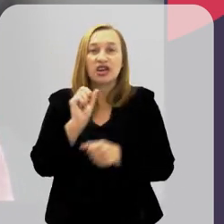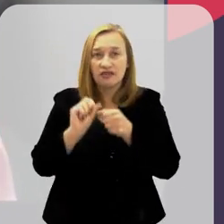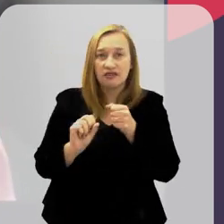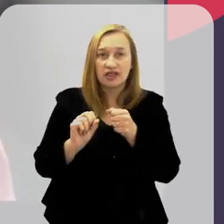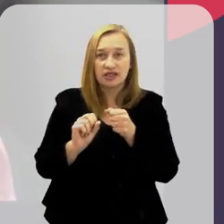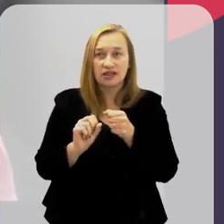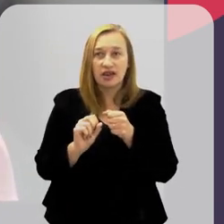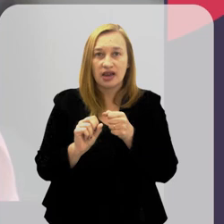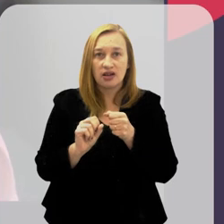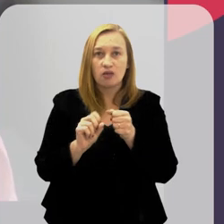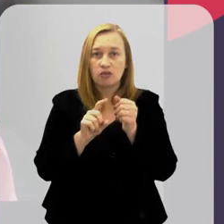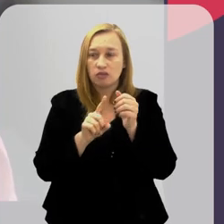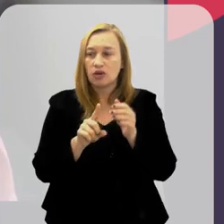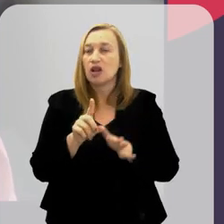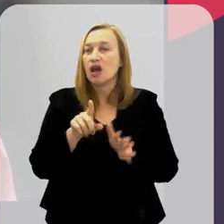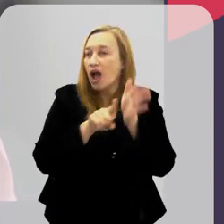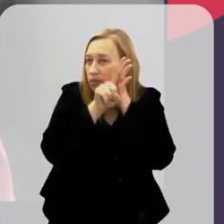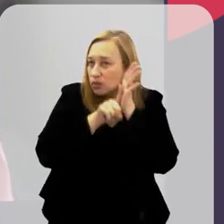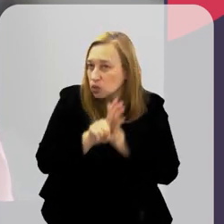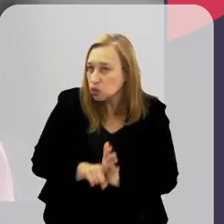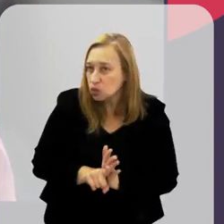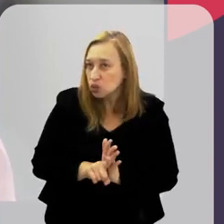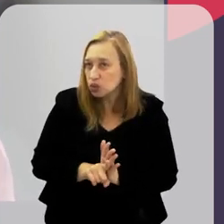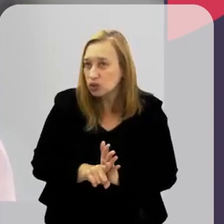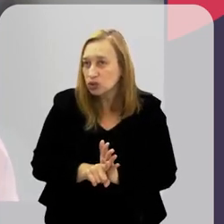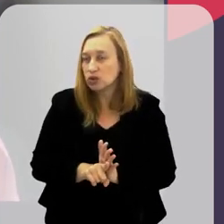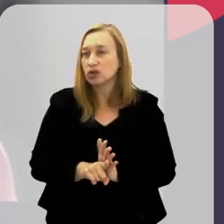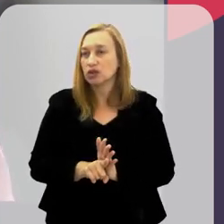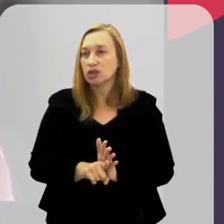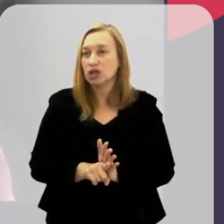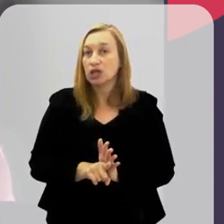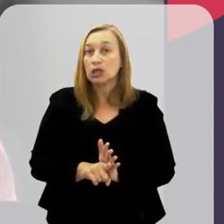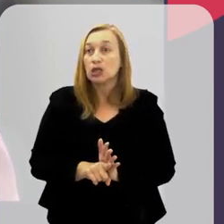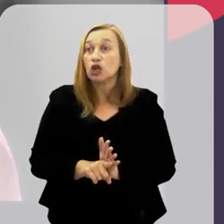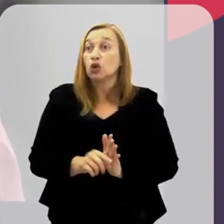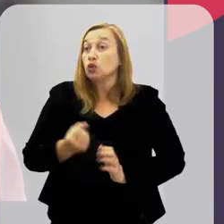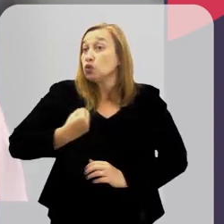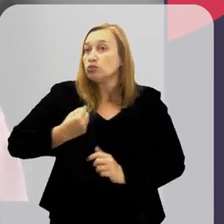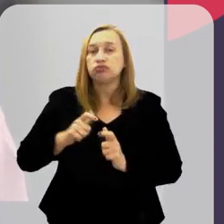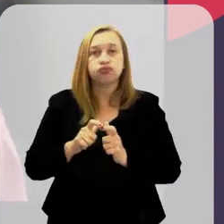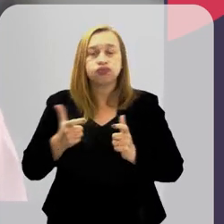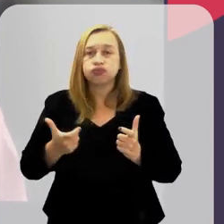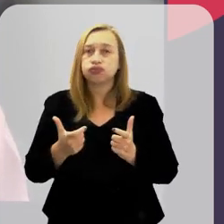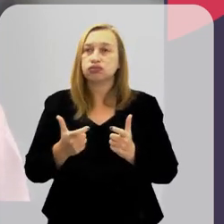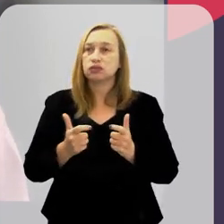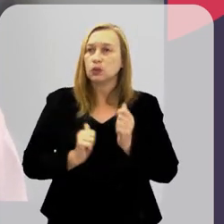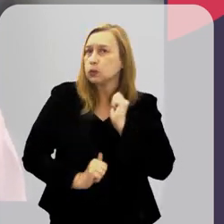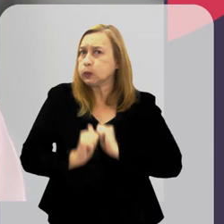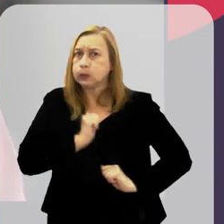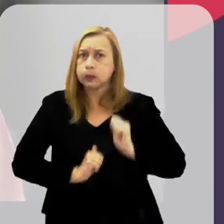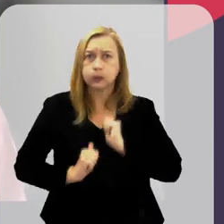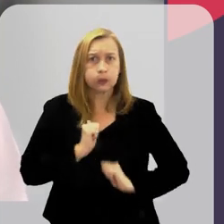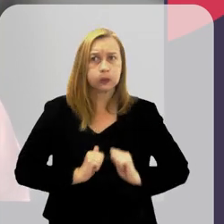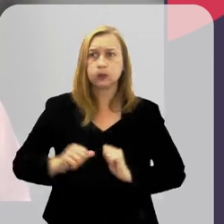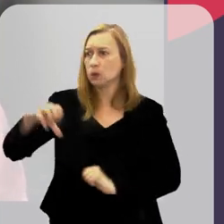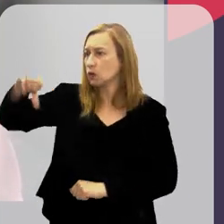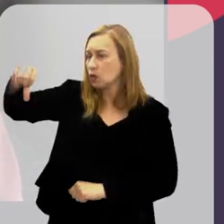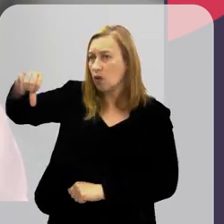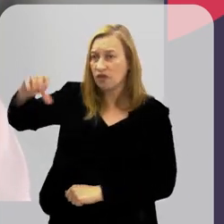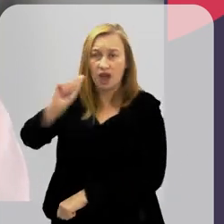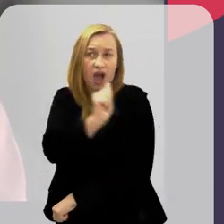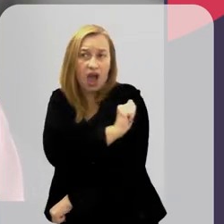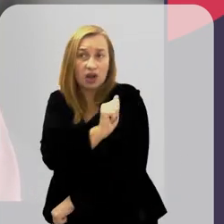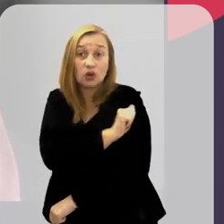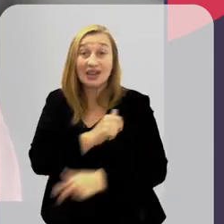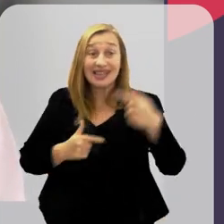da pesquisa, a gente selecionou 9 com alta e extrema ansiedade. Desses 9